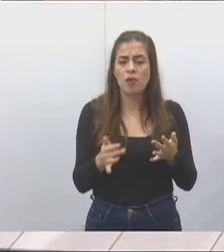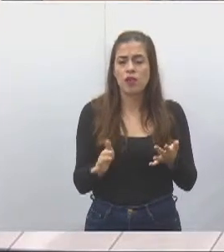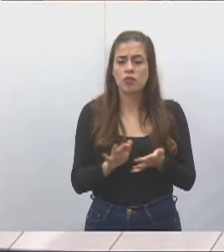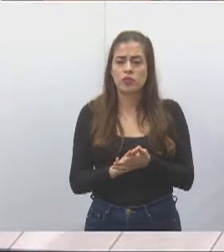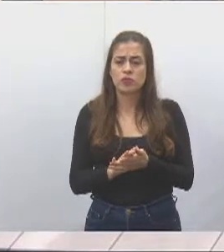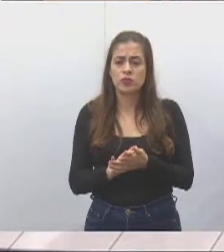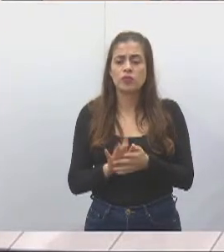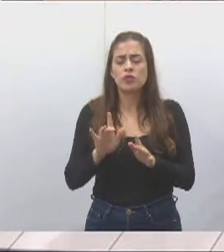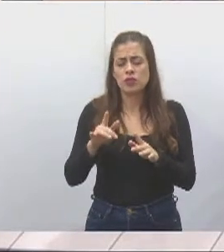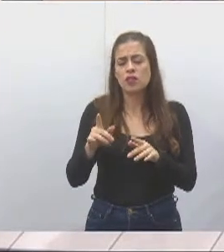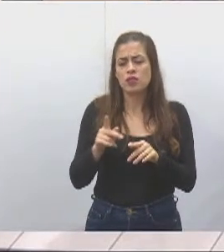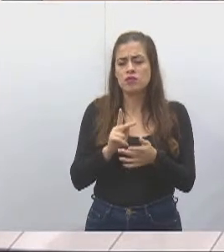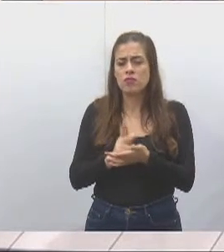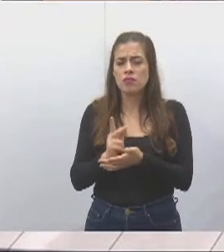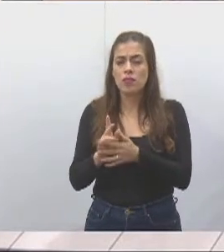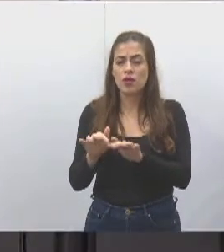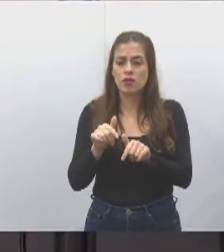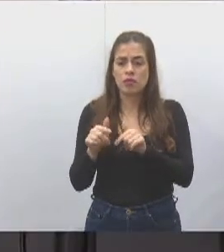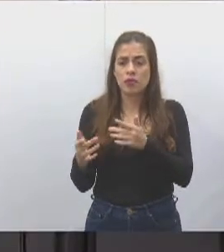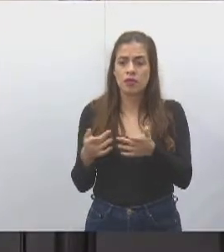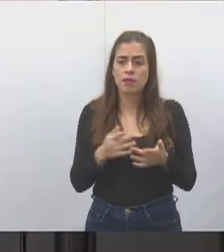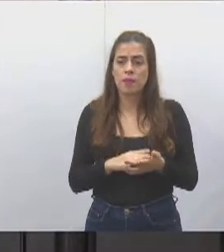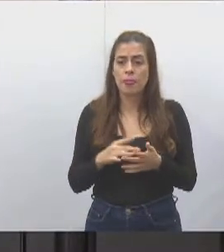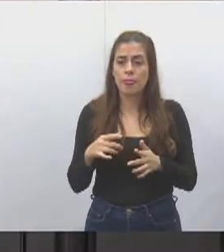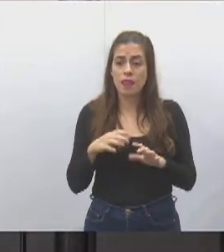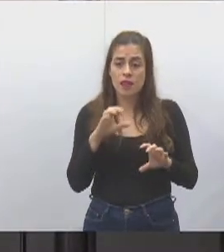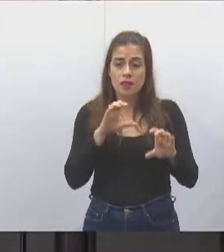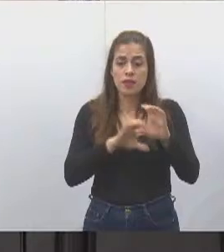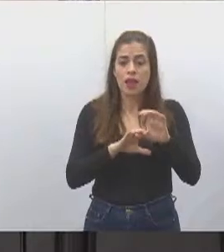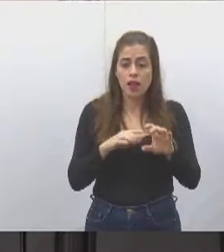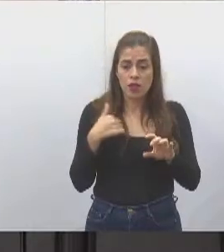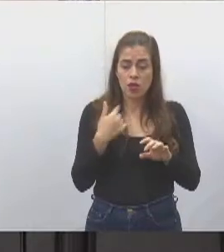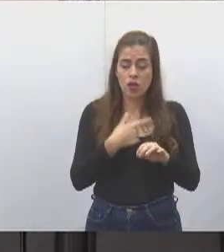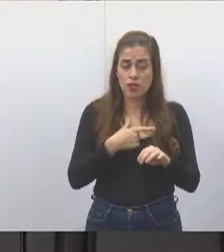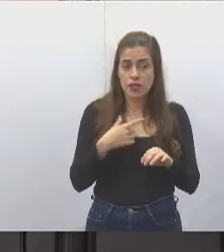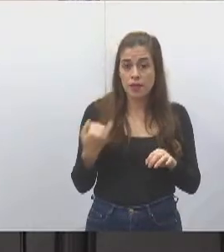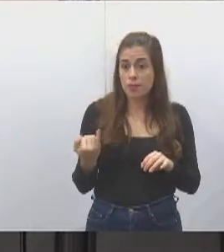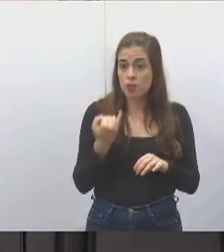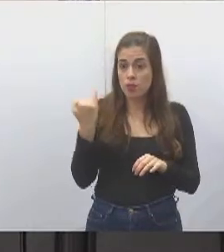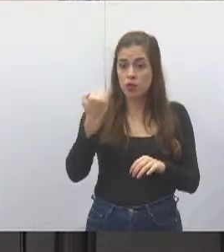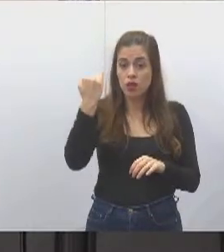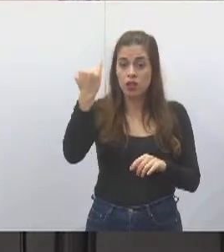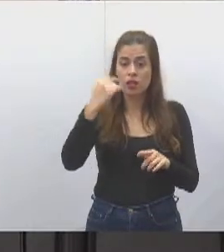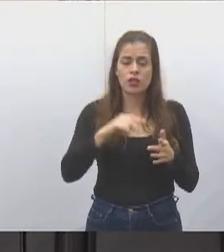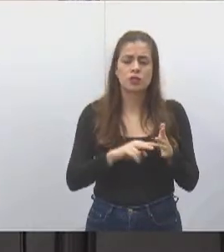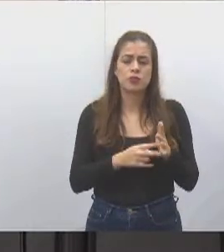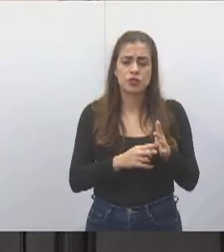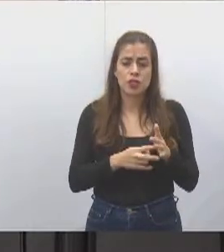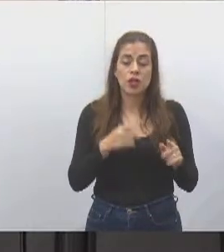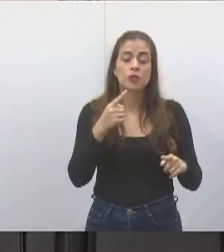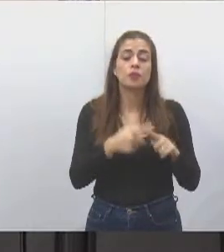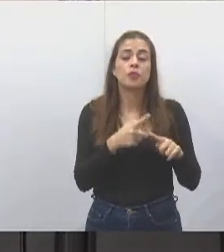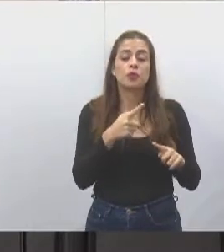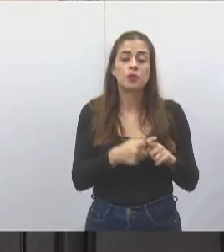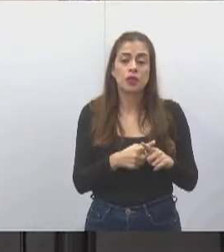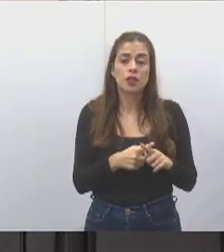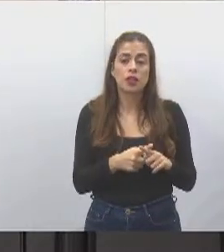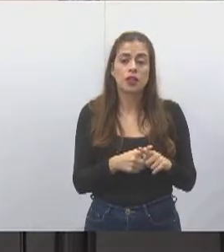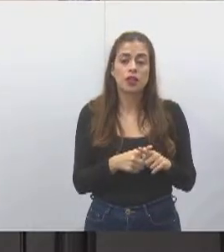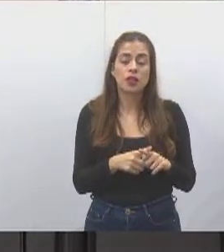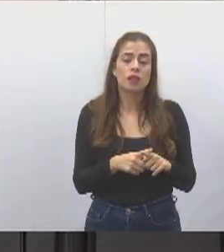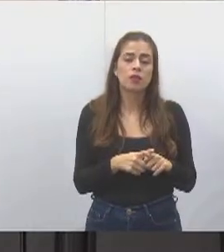para o SAI, Esse dado, para nós do sindicato, é muito importante, Arildo, porque a gente, fazendo